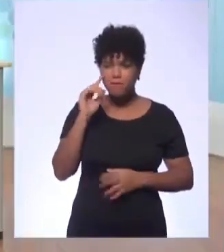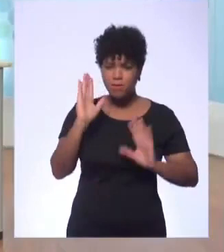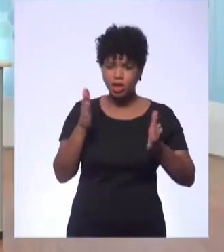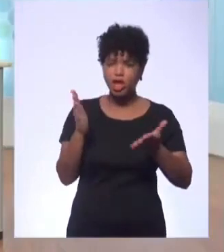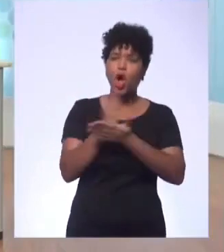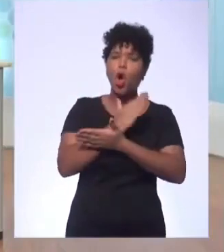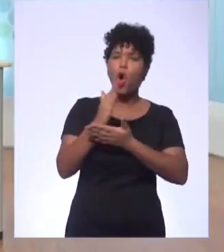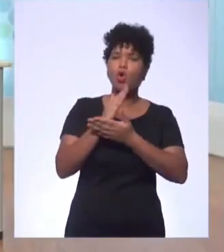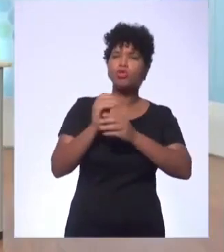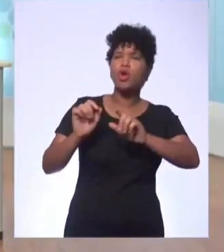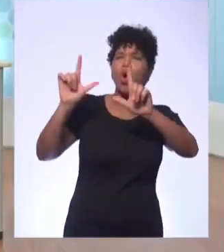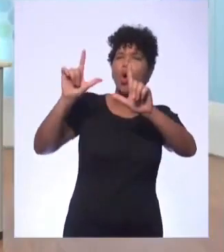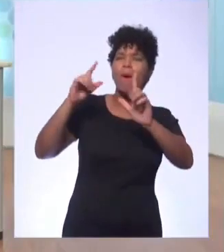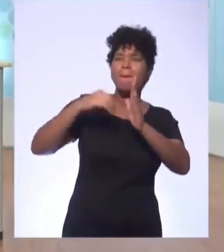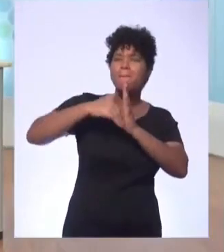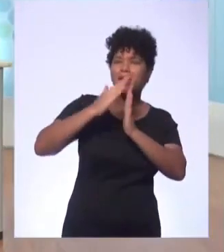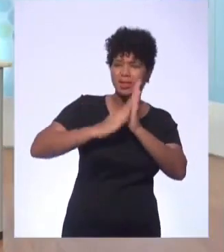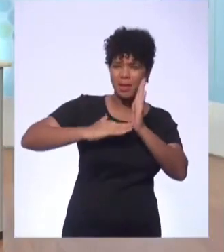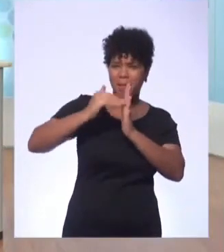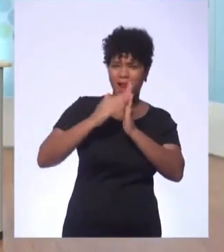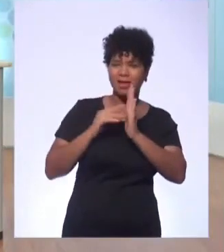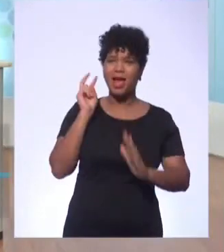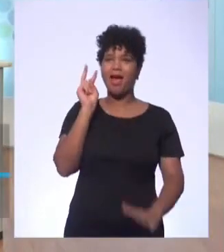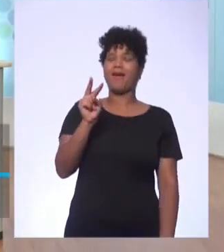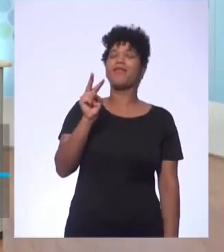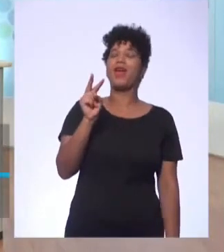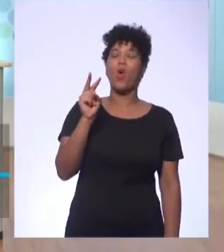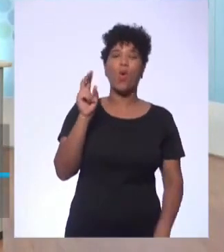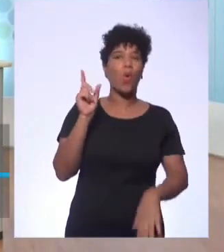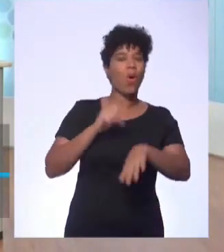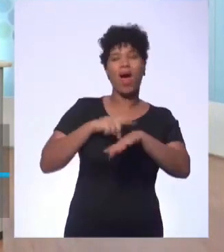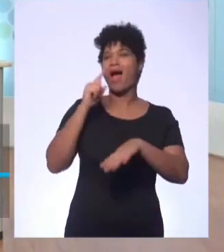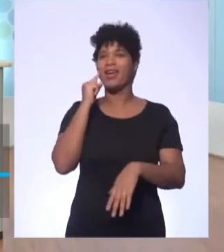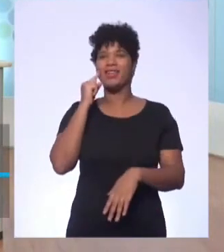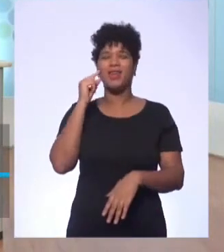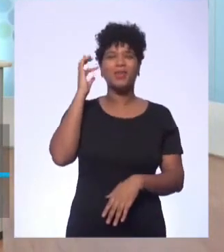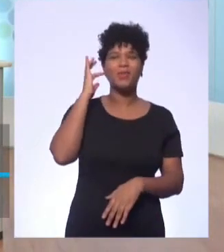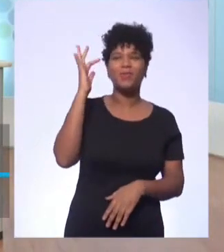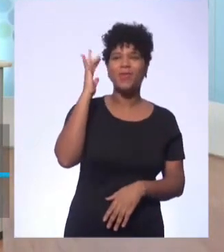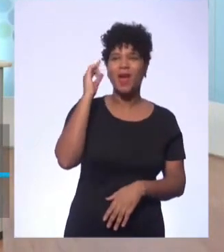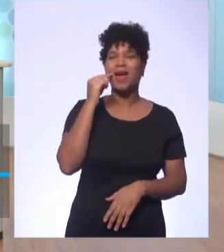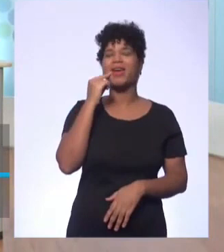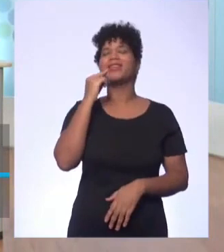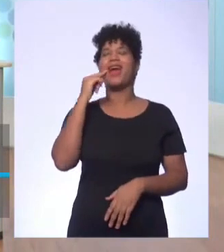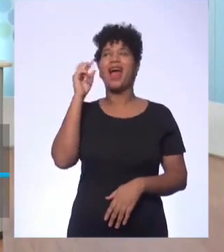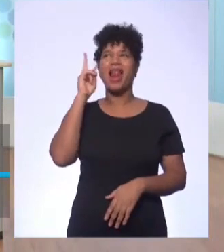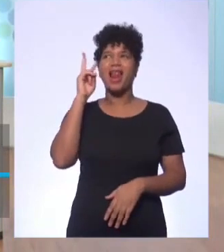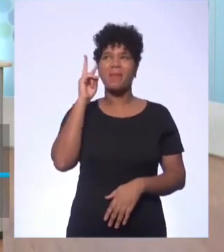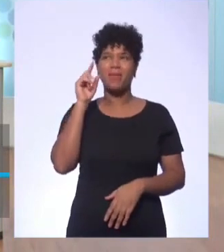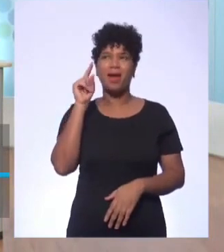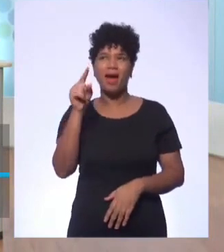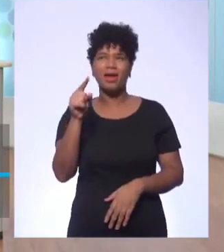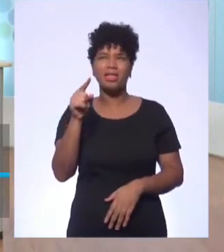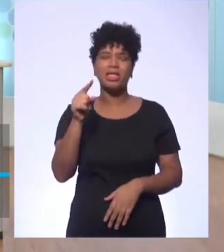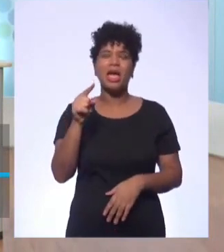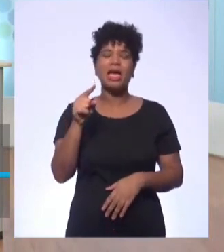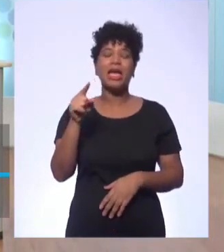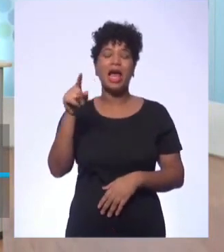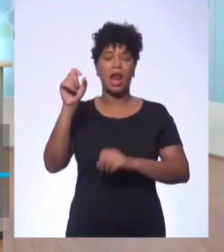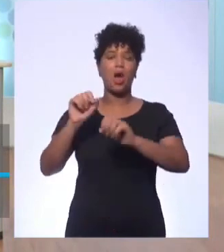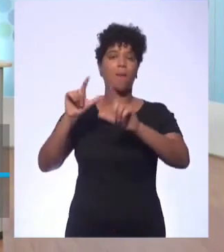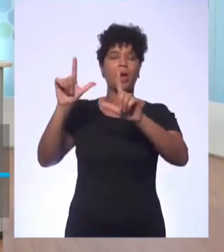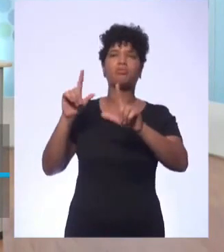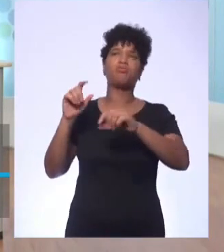algumas pinturas, que quando a gente olha para aquela pintura, a gente vê assim, poxa, olha só, essa obra é